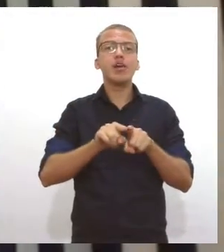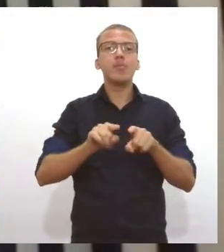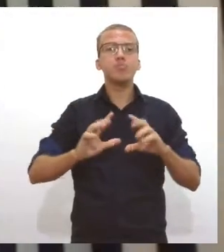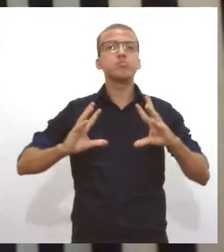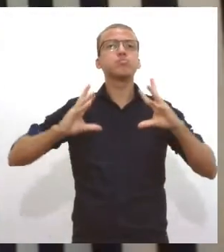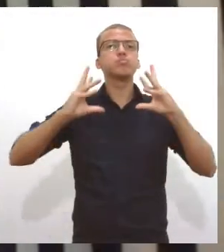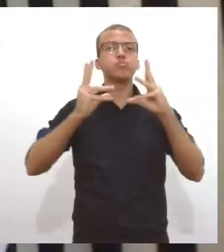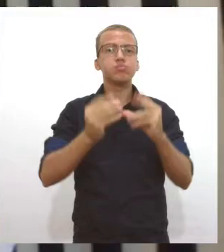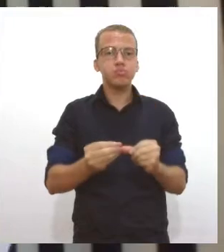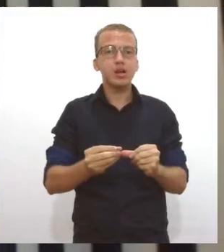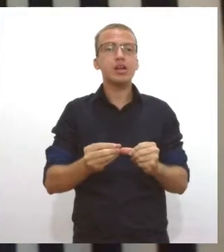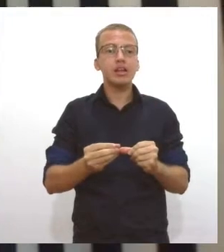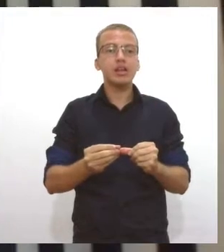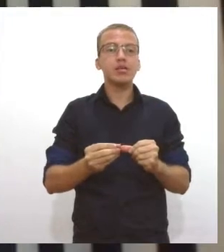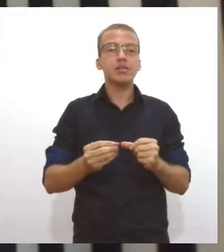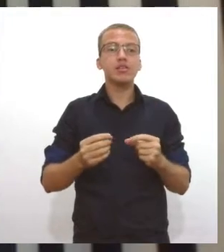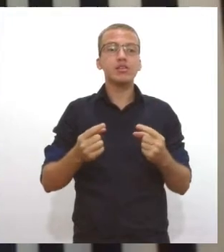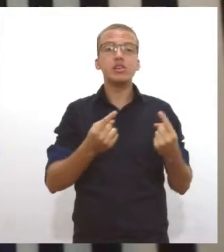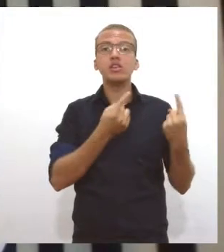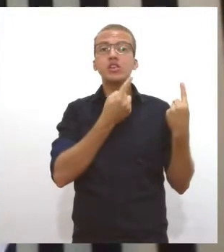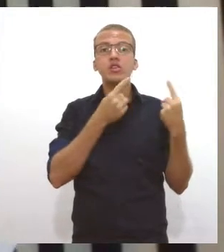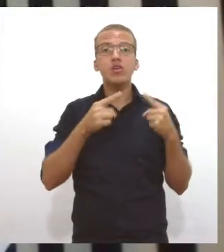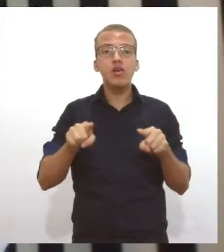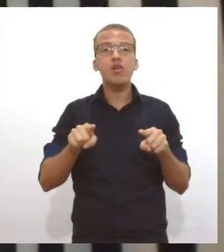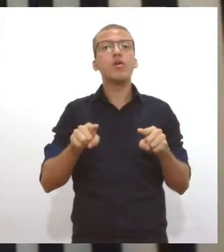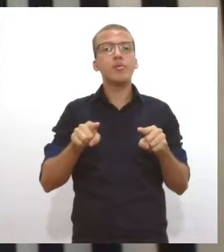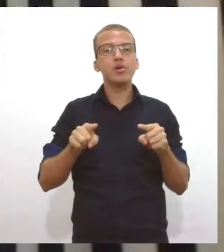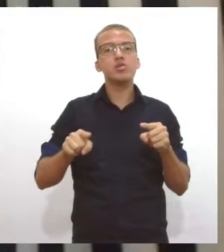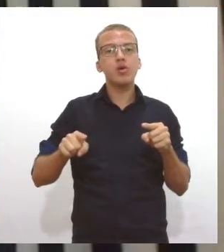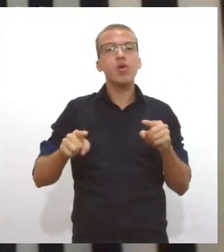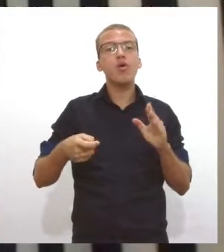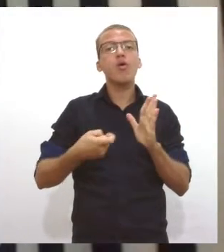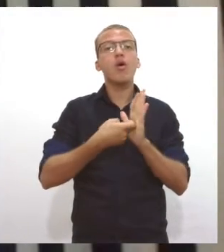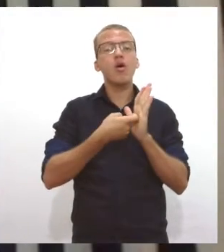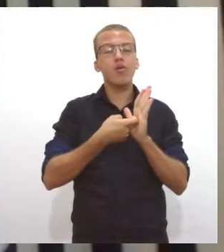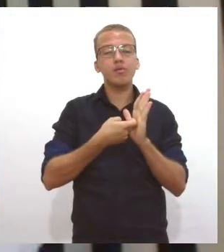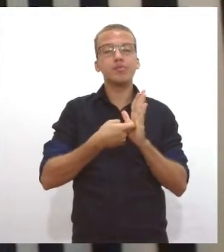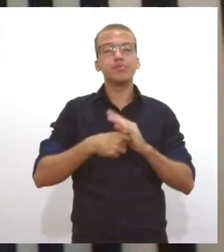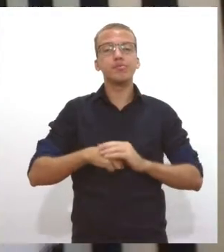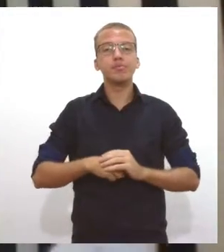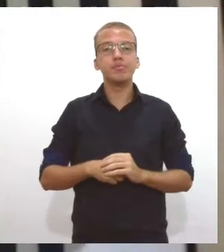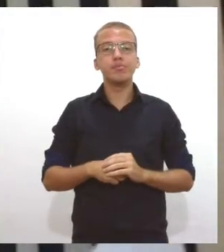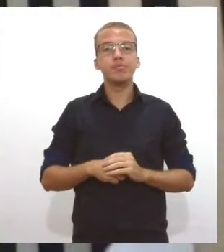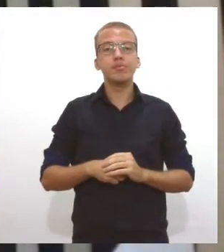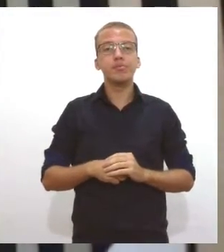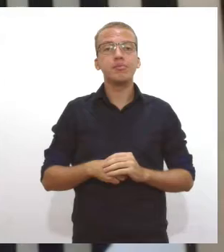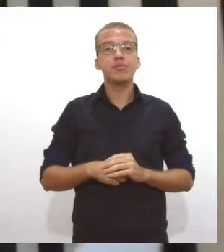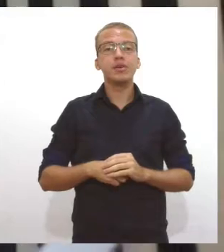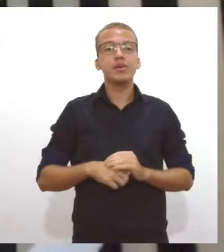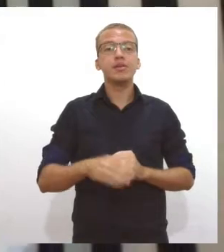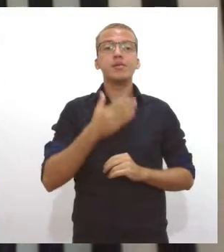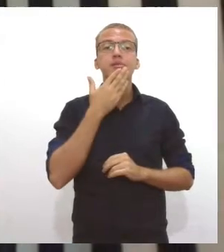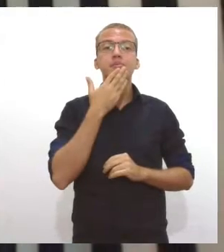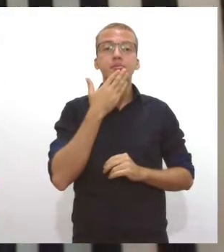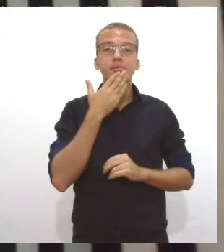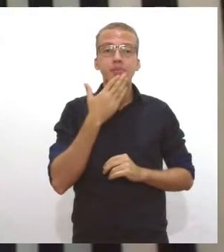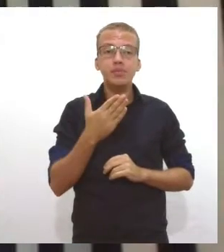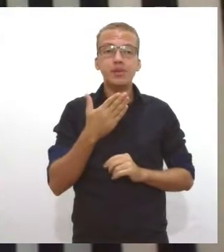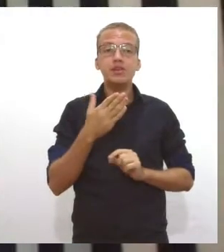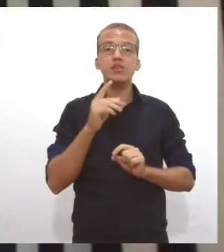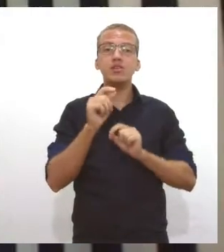rejeitou o recurso da advocacia-geral da União que pediu para manutenção das grávidas no